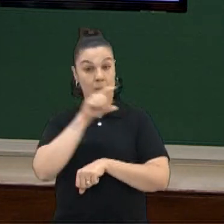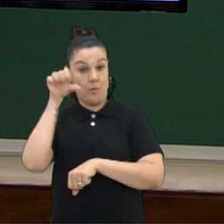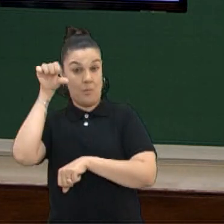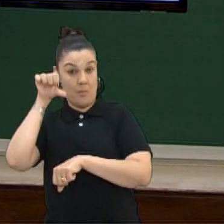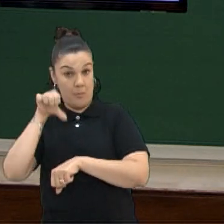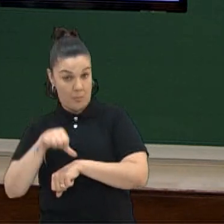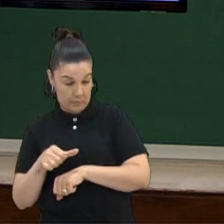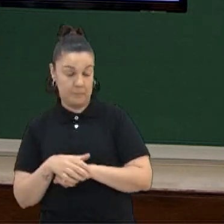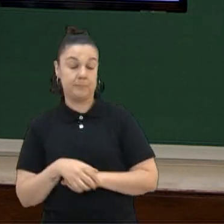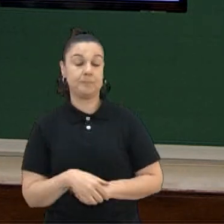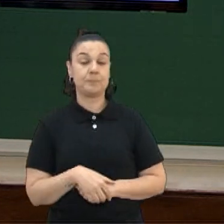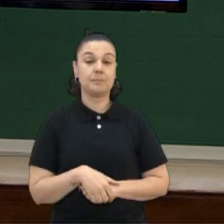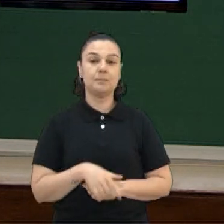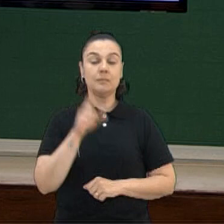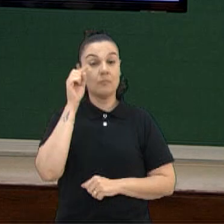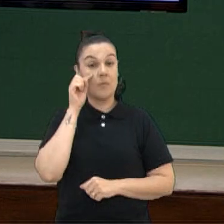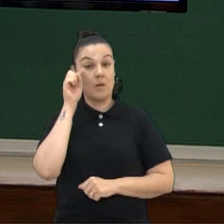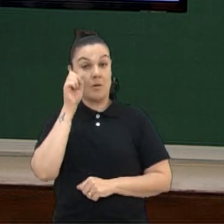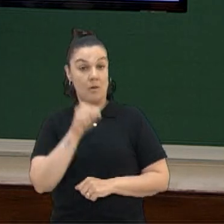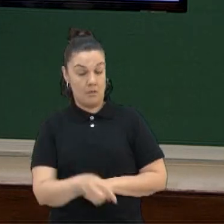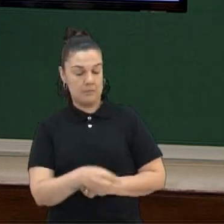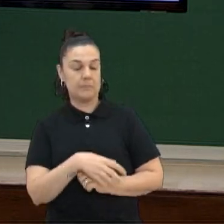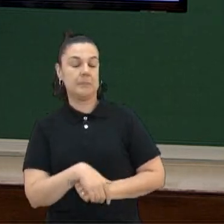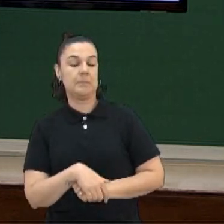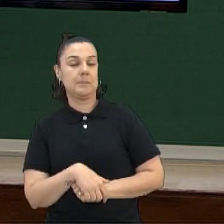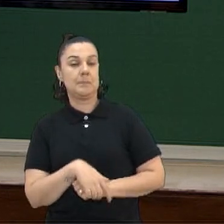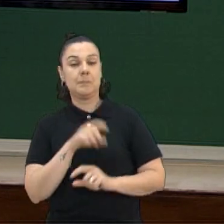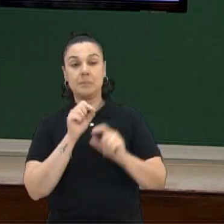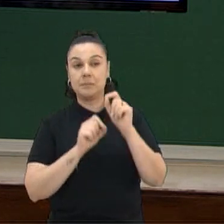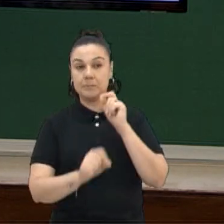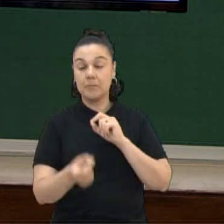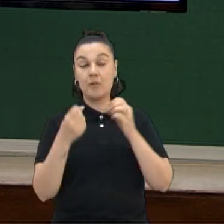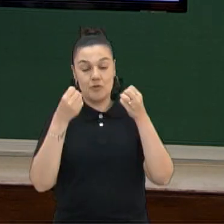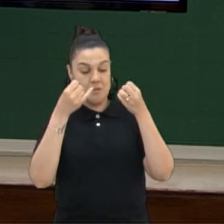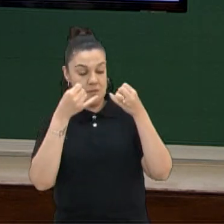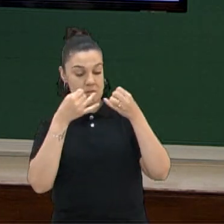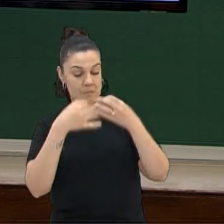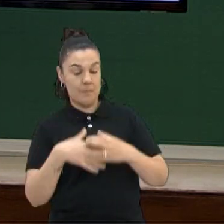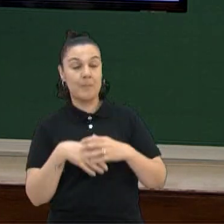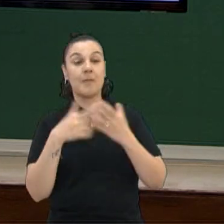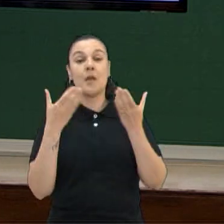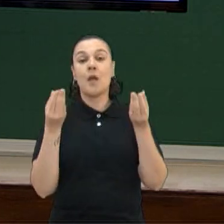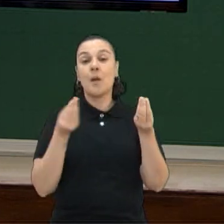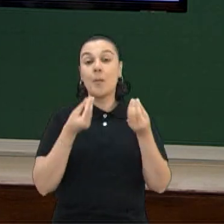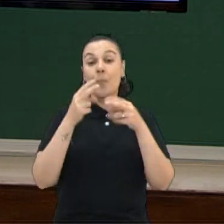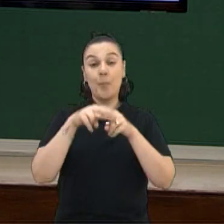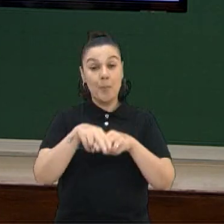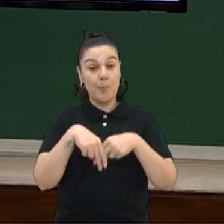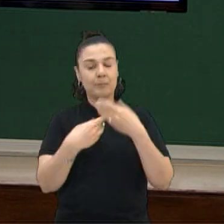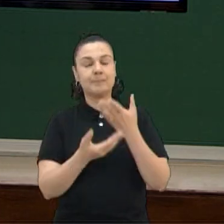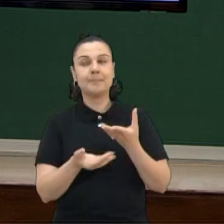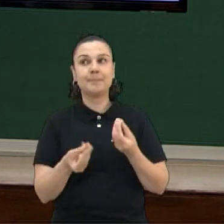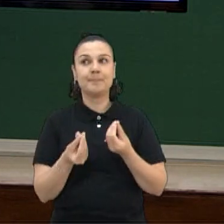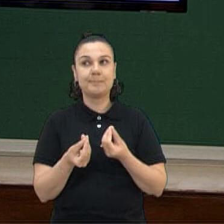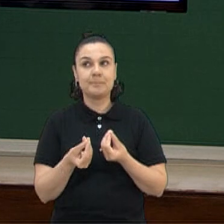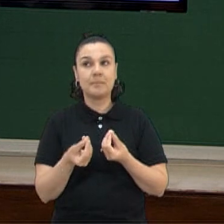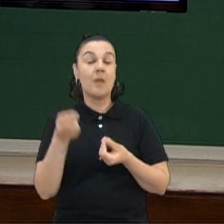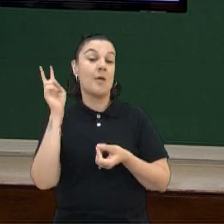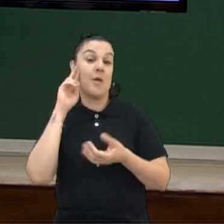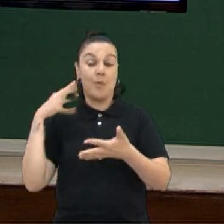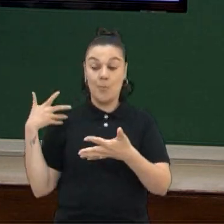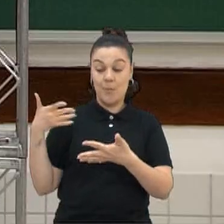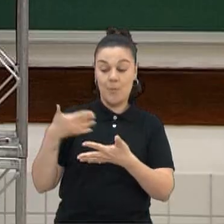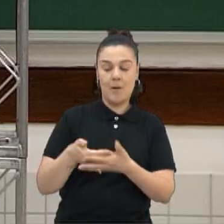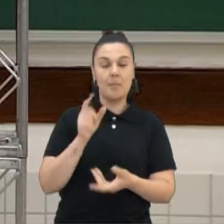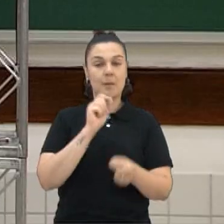ou apolar. Uma delas, que está bem ligado, é o que eu acabei de falar para vocês. Por isso que eu resolvi